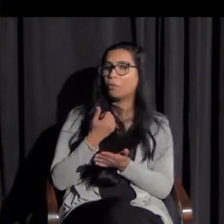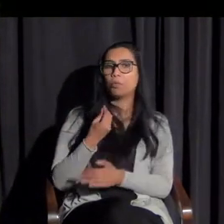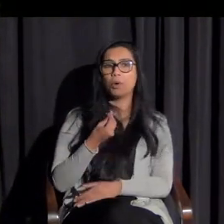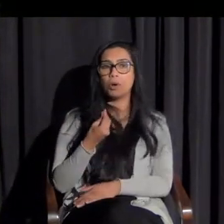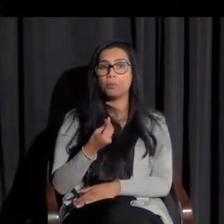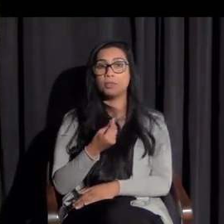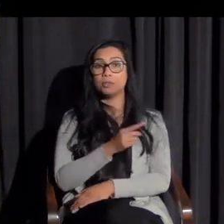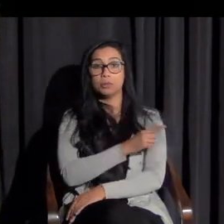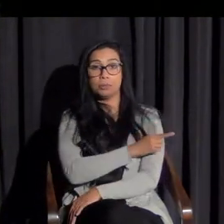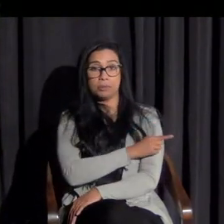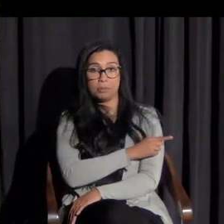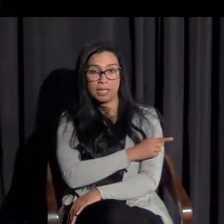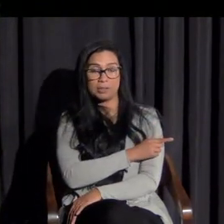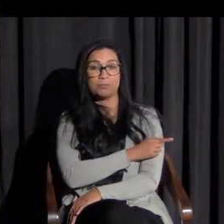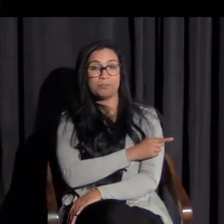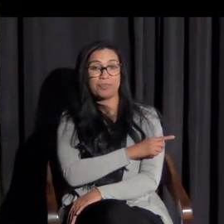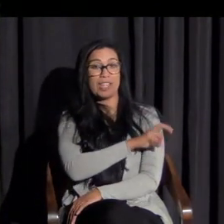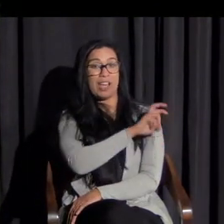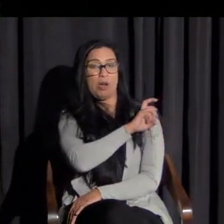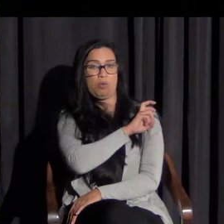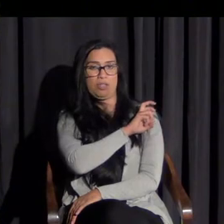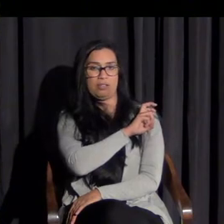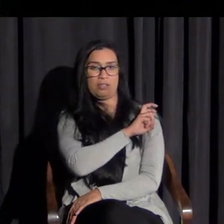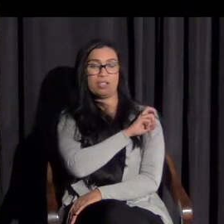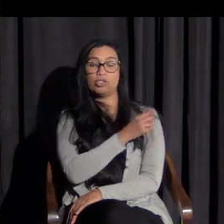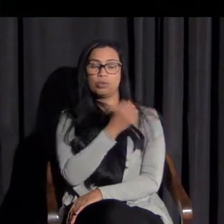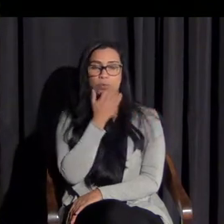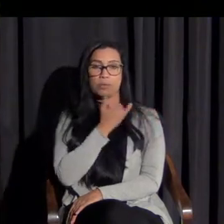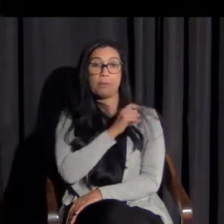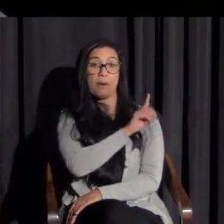ano. Então, é frustrante, porque, assim, já estão